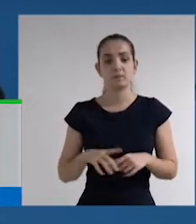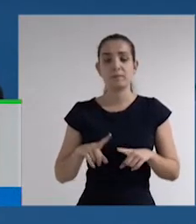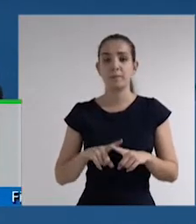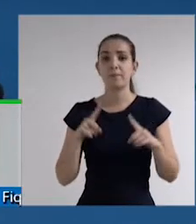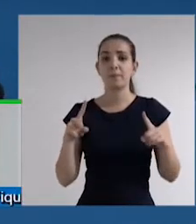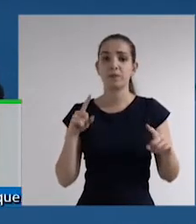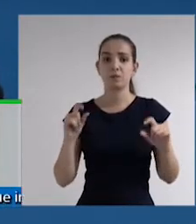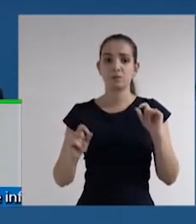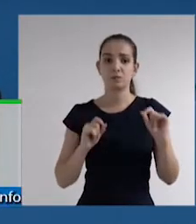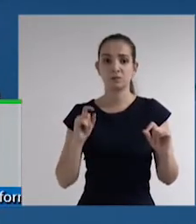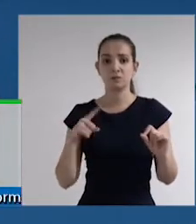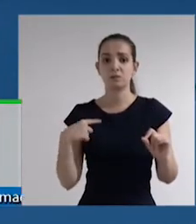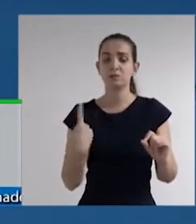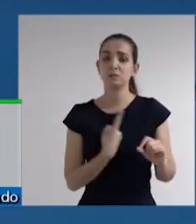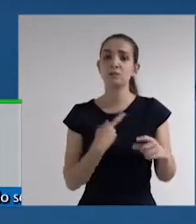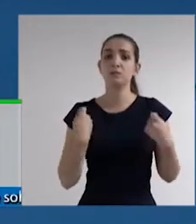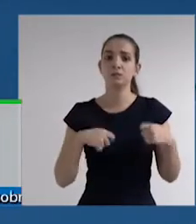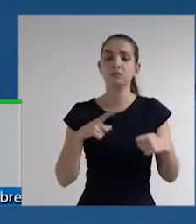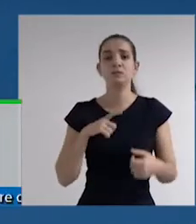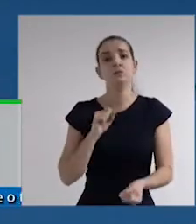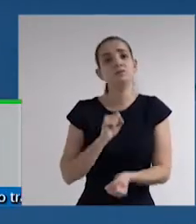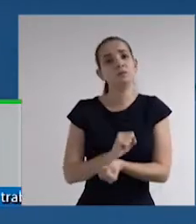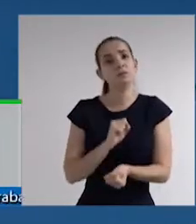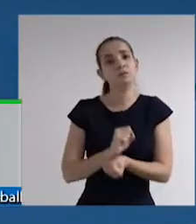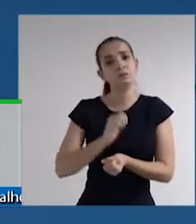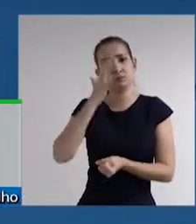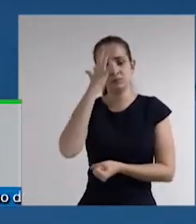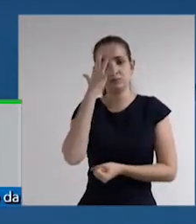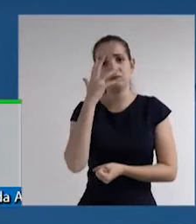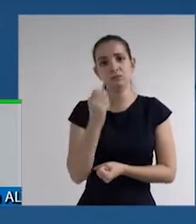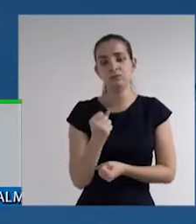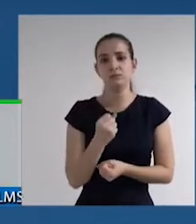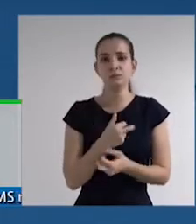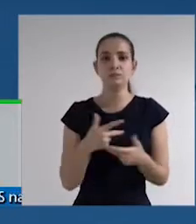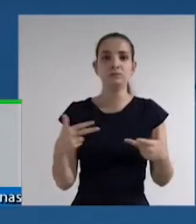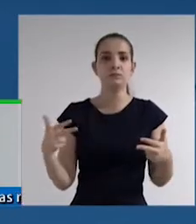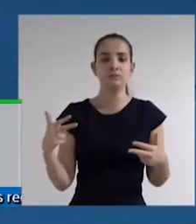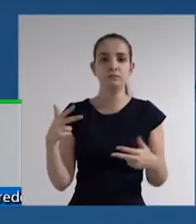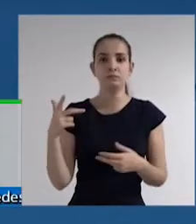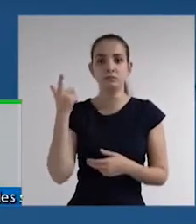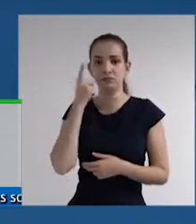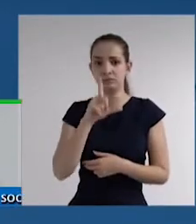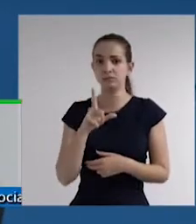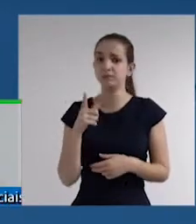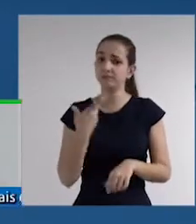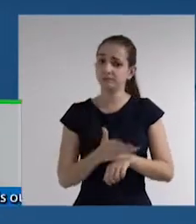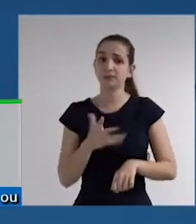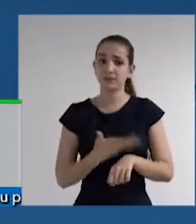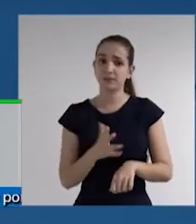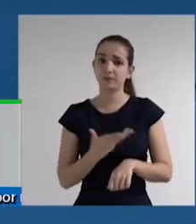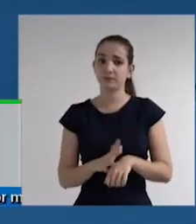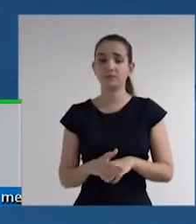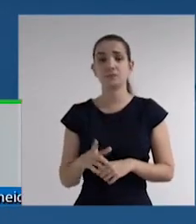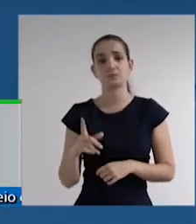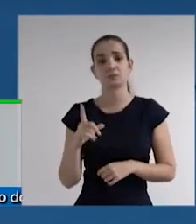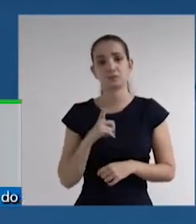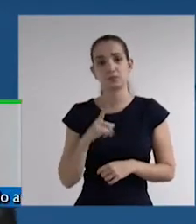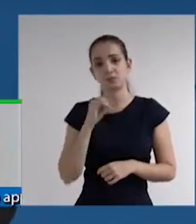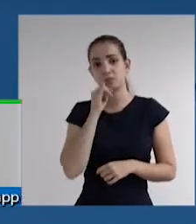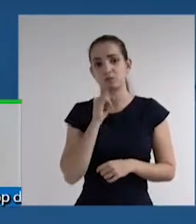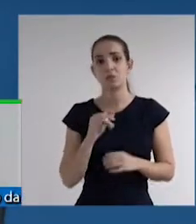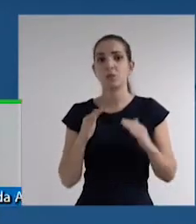mas que nós temos que esperar os resultados dessas conquistas, colocar em prática. Vai ter o desconto na